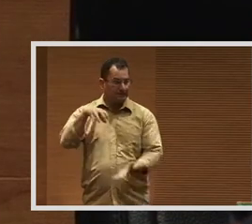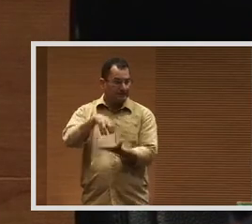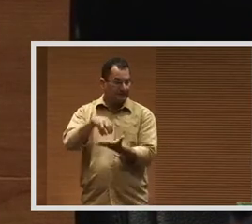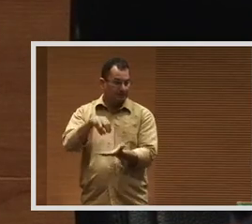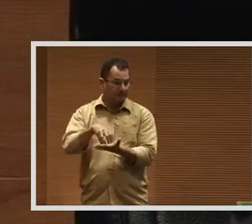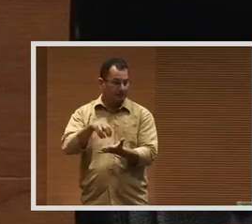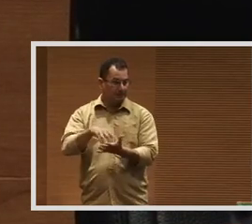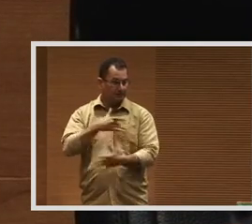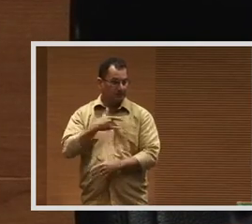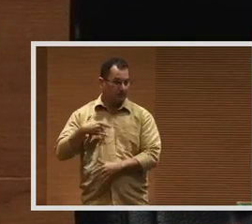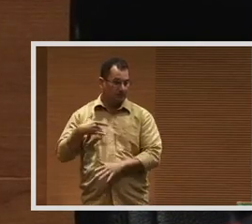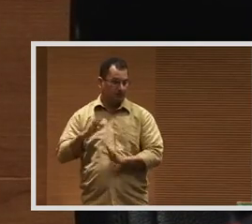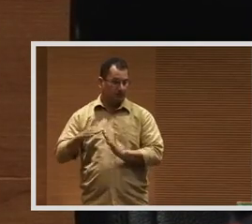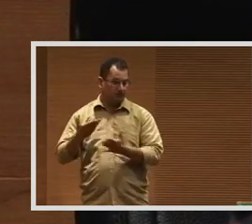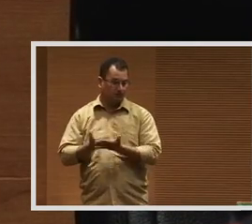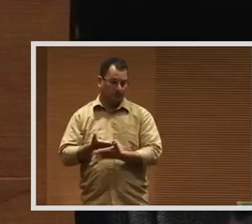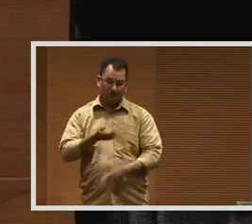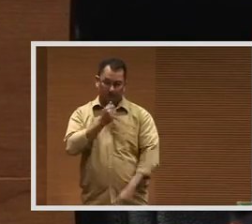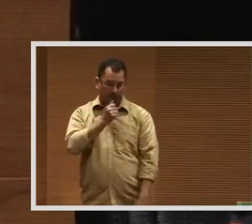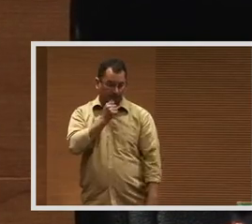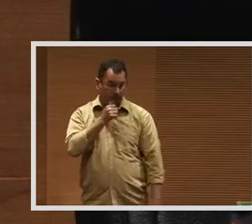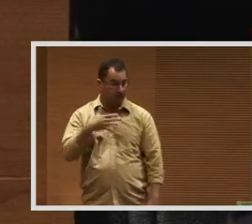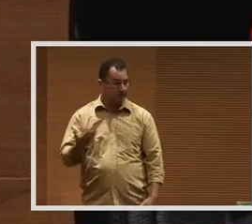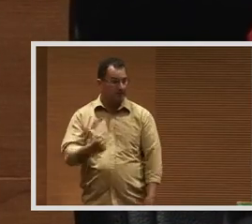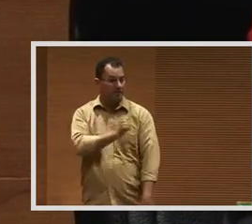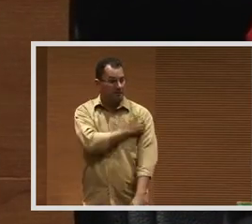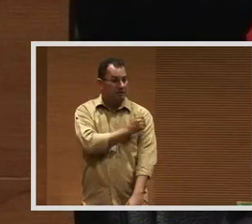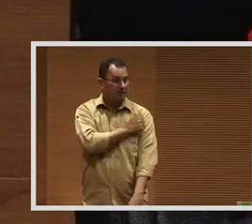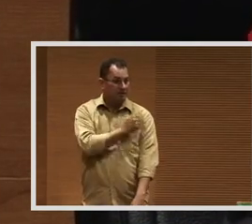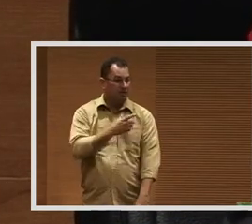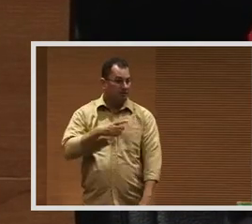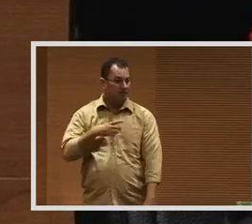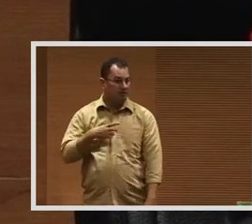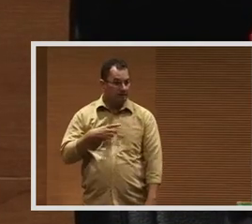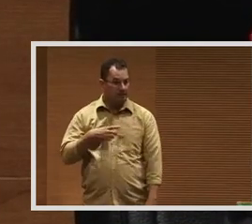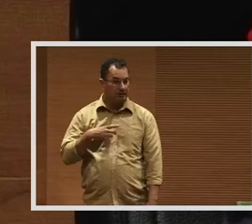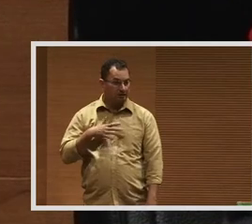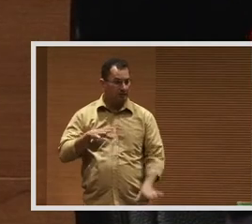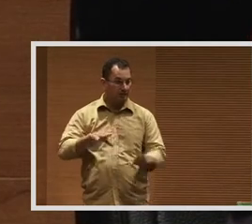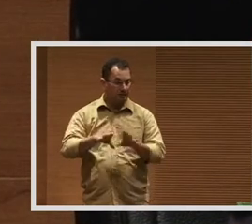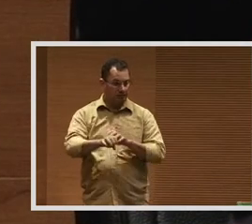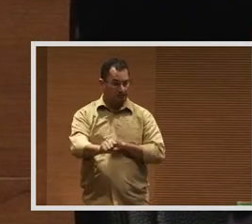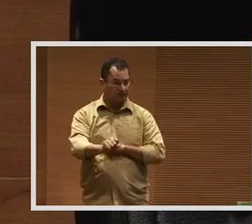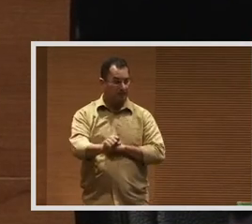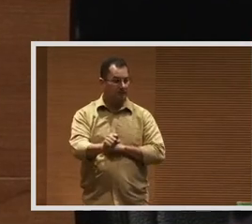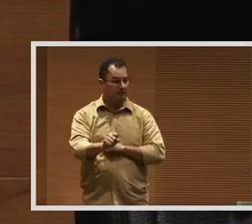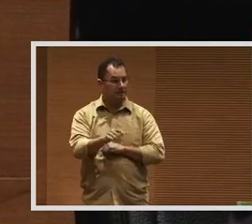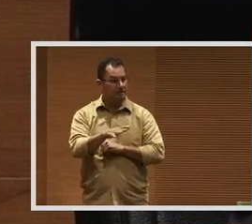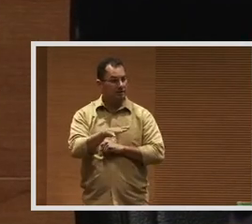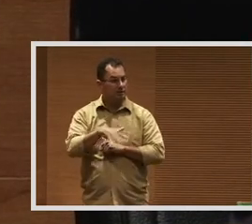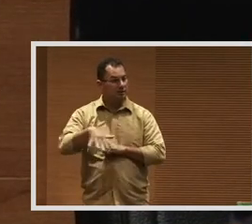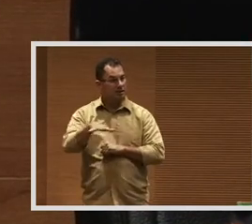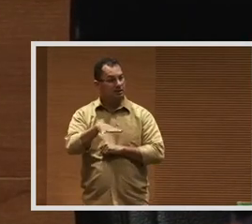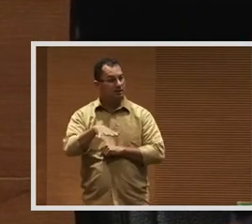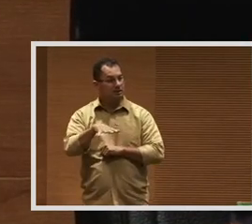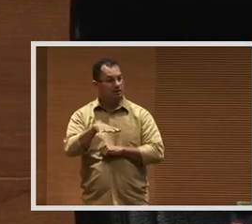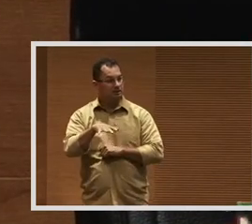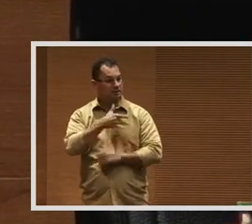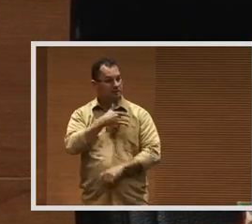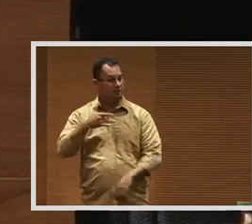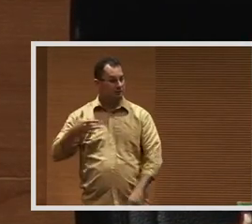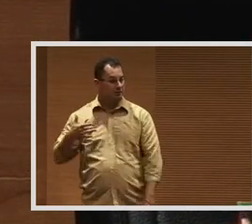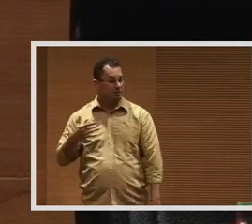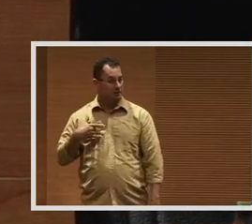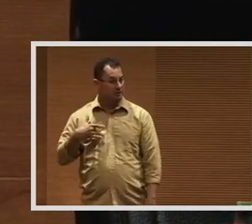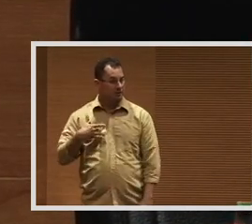escola. Os alunos ficam... Eles têm uma parte grande da formação deles na rede de saúde, mas é na